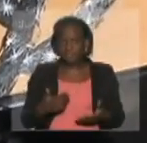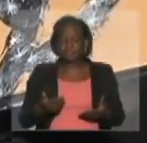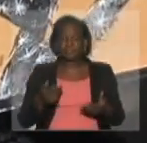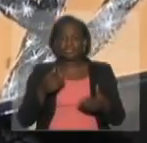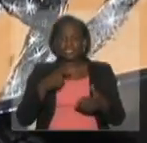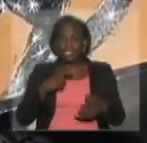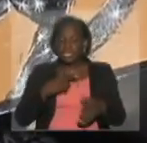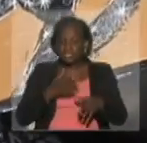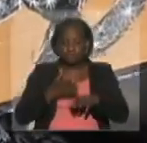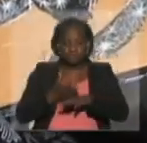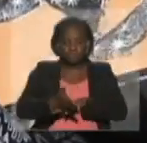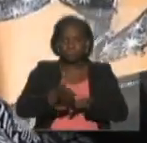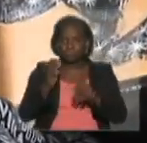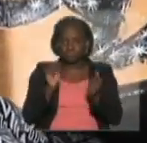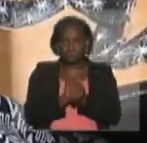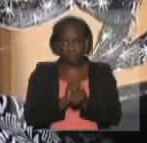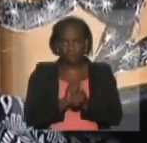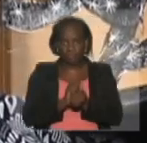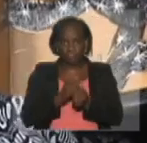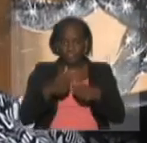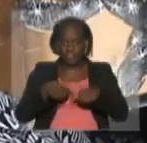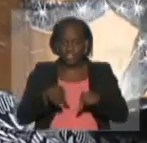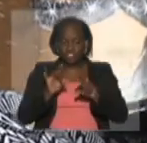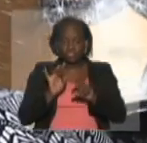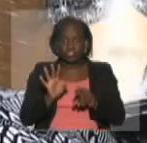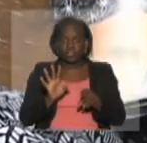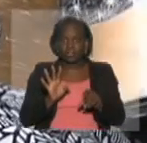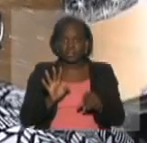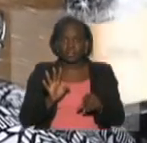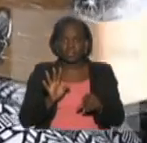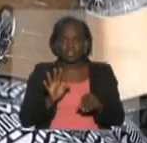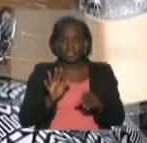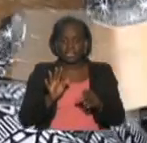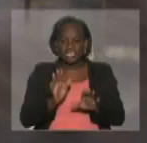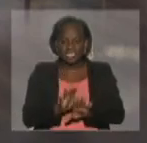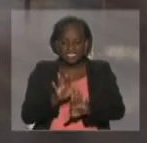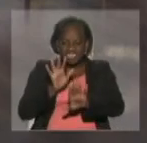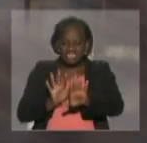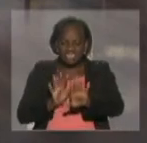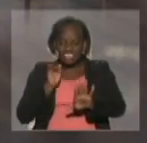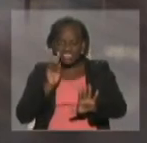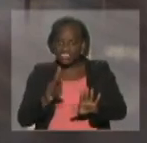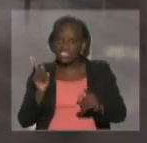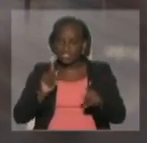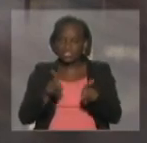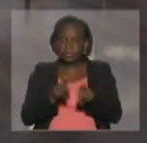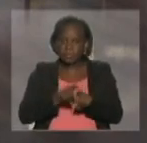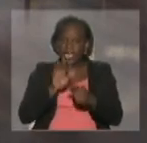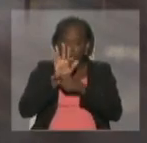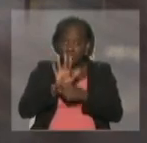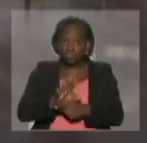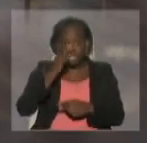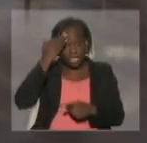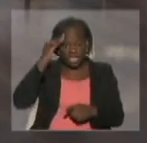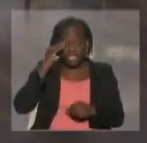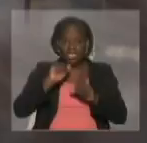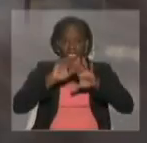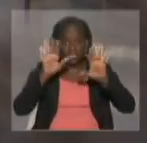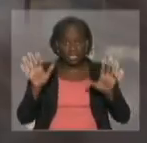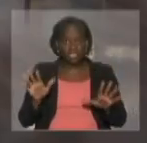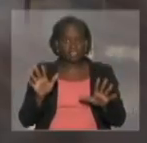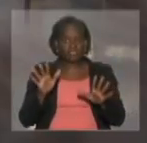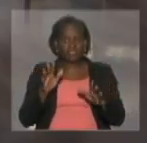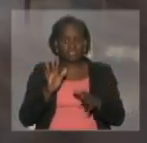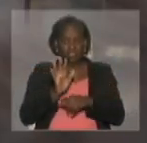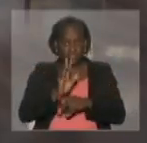ela atravessa também. Ela não fica só como um pano de fundo. Ela também é mediadora dessa leitura.